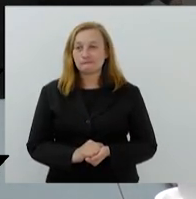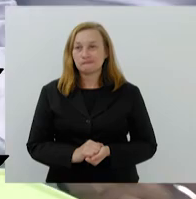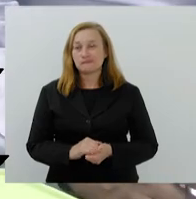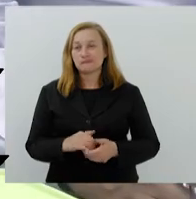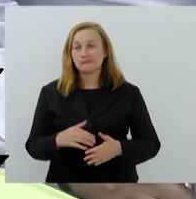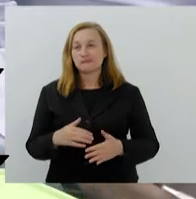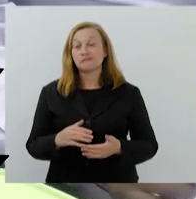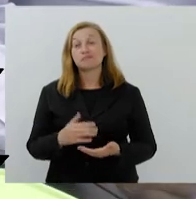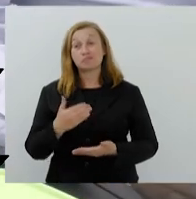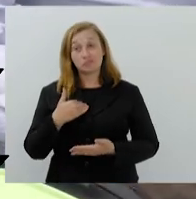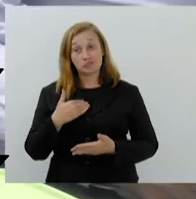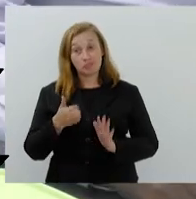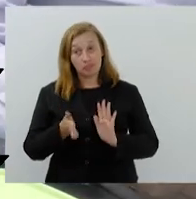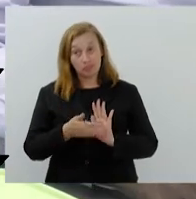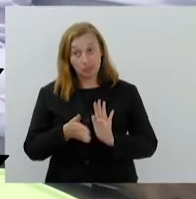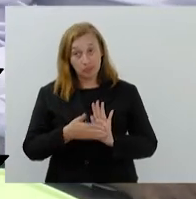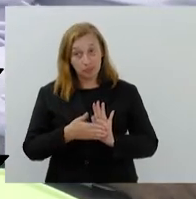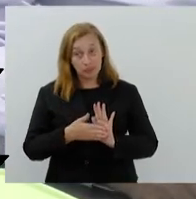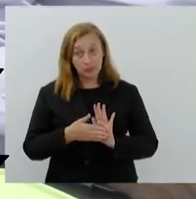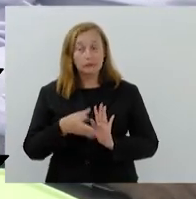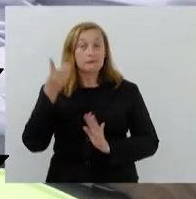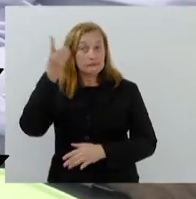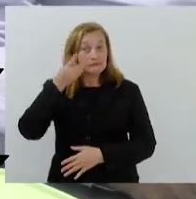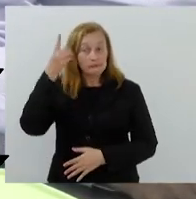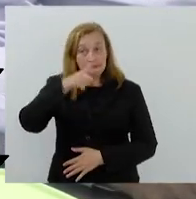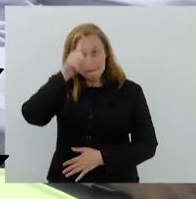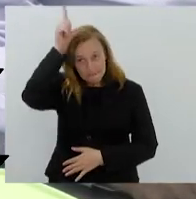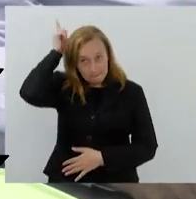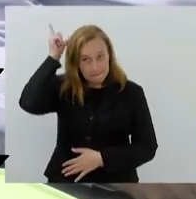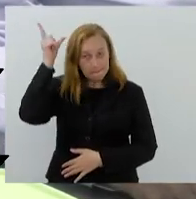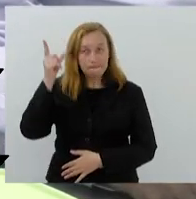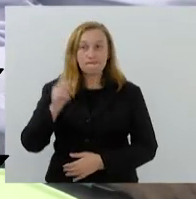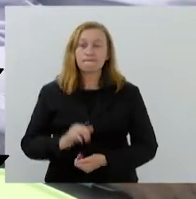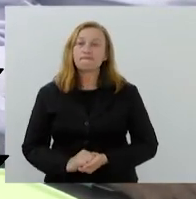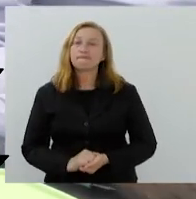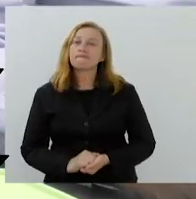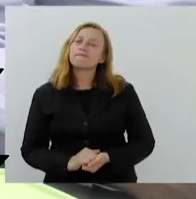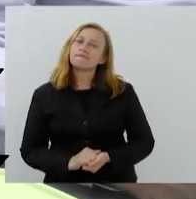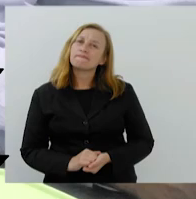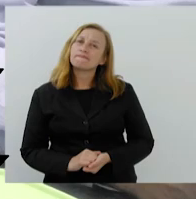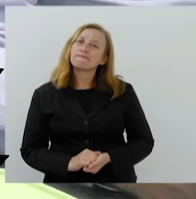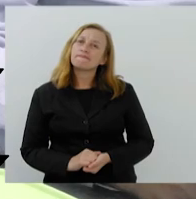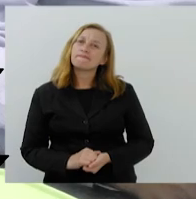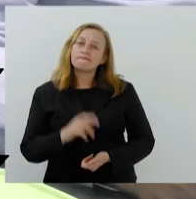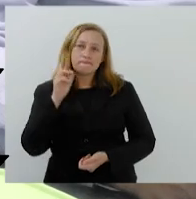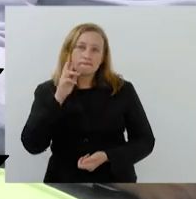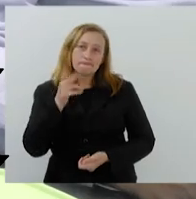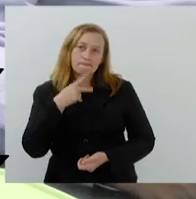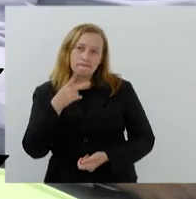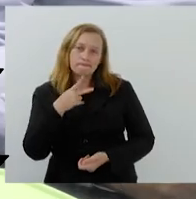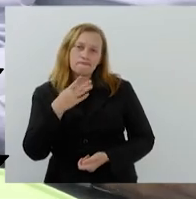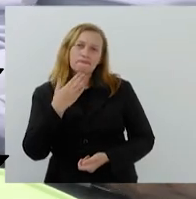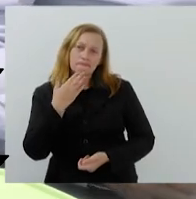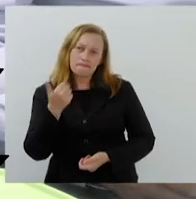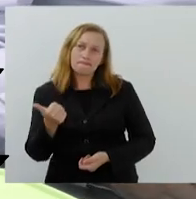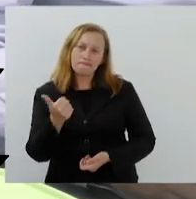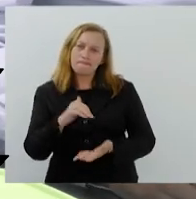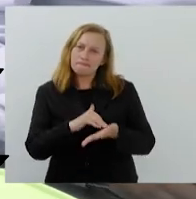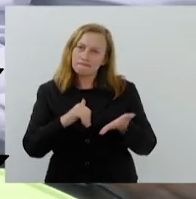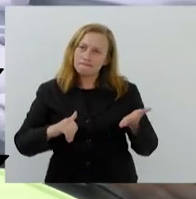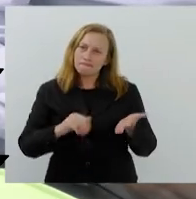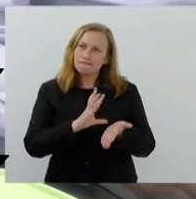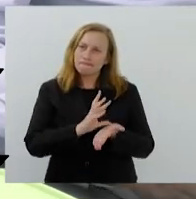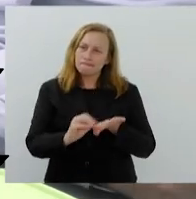Eu proponho, em vista do que disse o deputado Luiz Paulo, em vista do que Vossa Excelência disse, seria talvez adequado retirar.